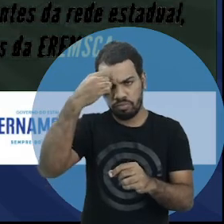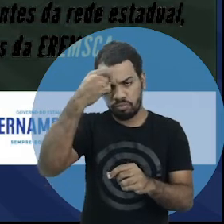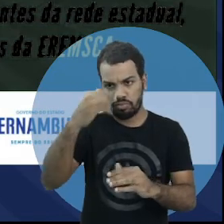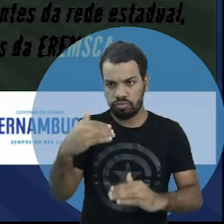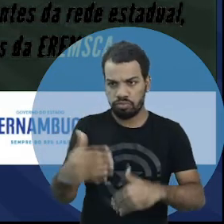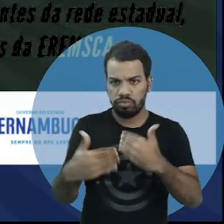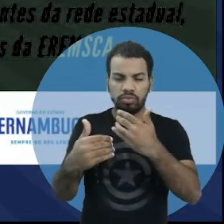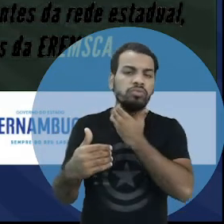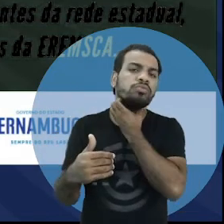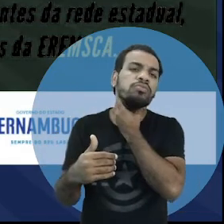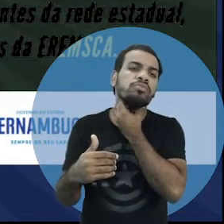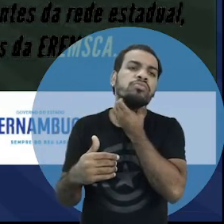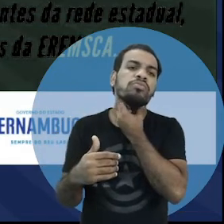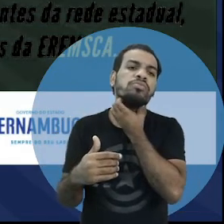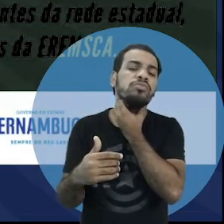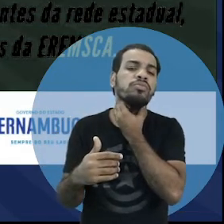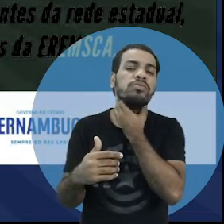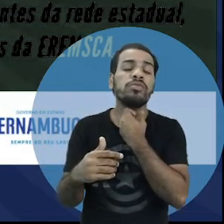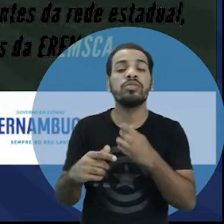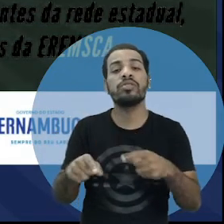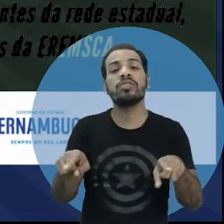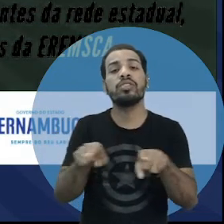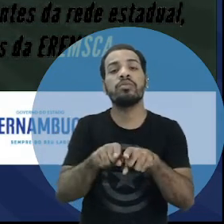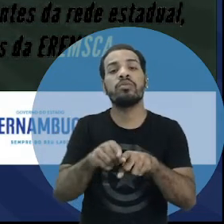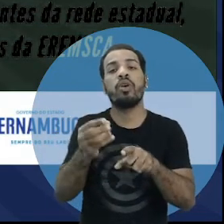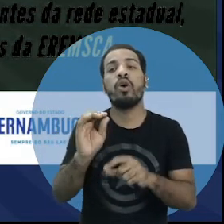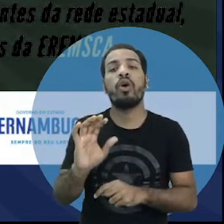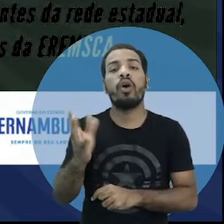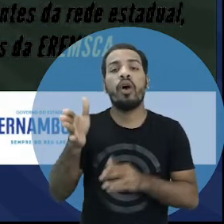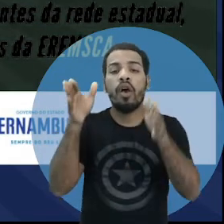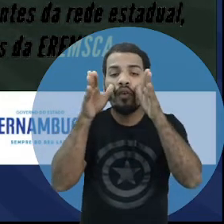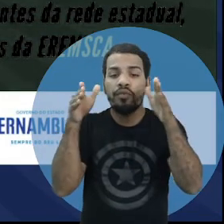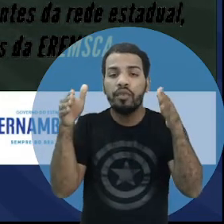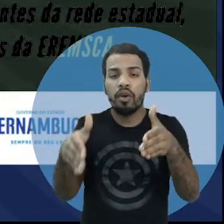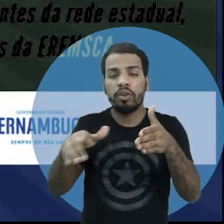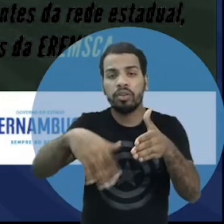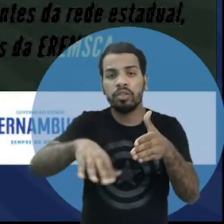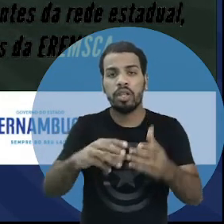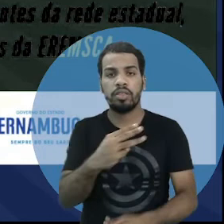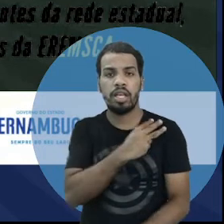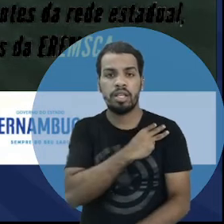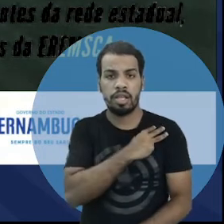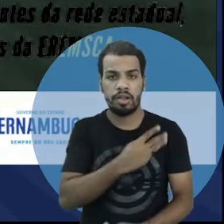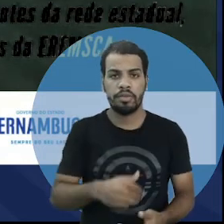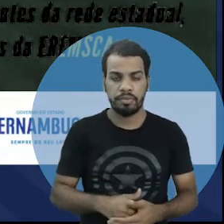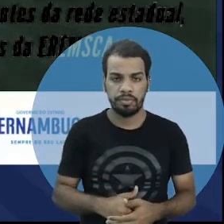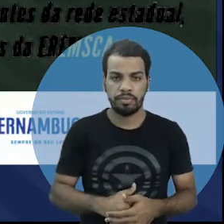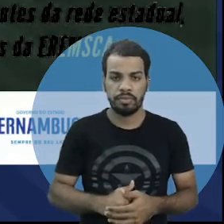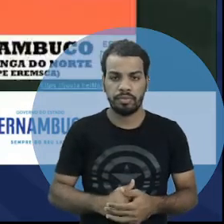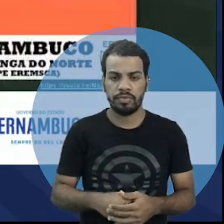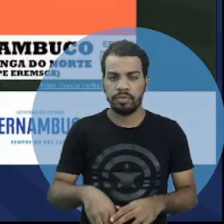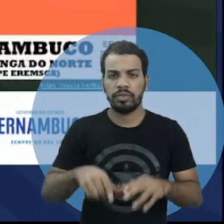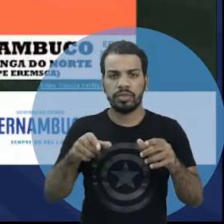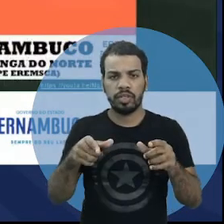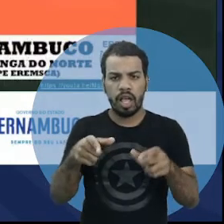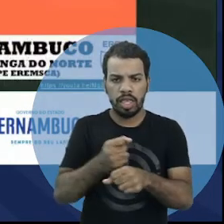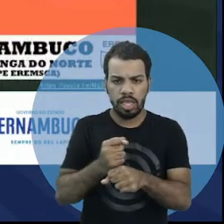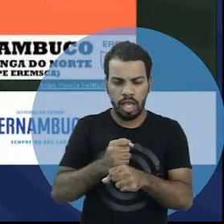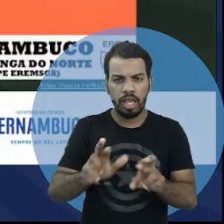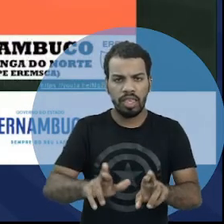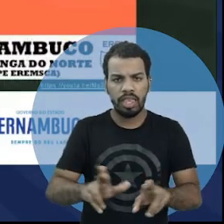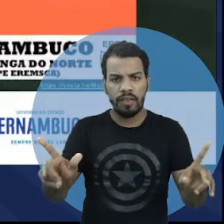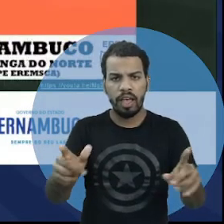e especialmente aí, no nosso caso, focado no pessoal dos terceiros anos. Se bem que esse ano foi bem diferente, foi bem